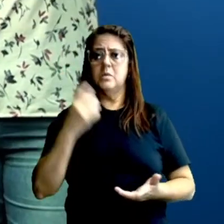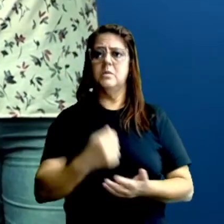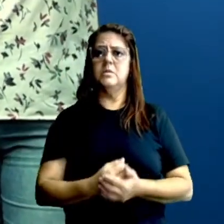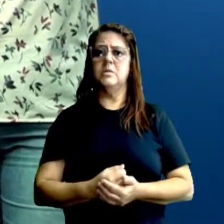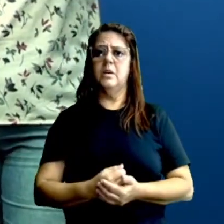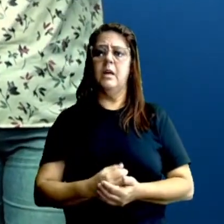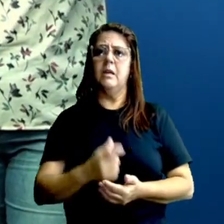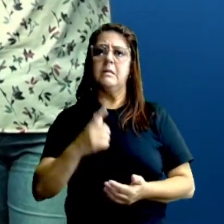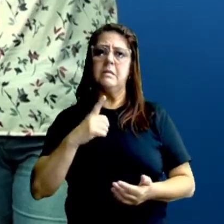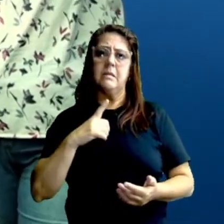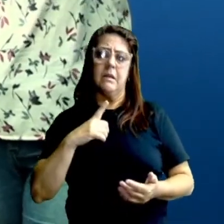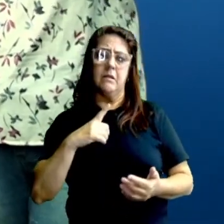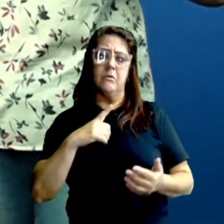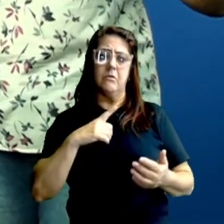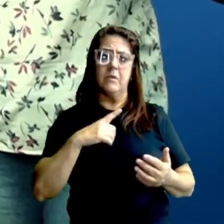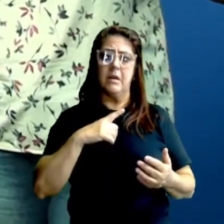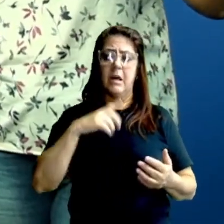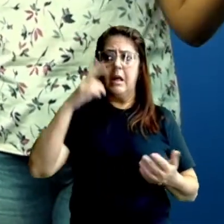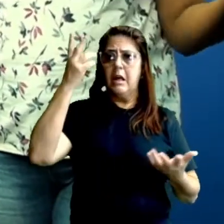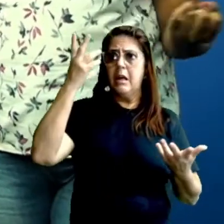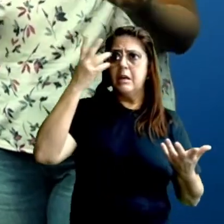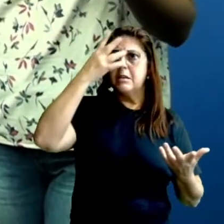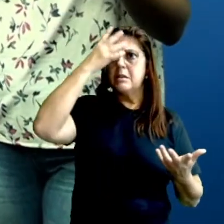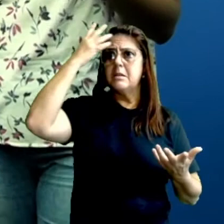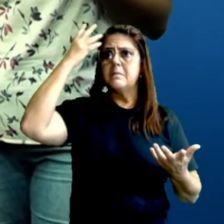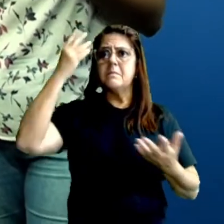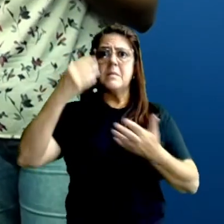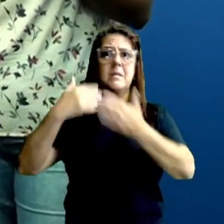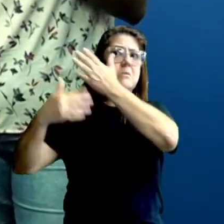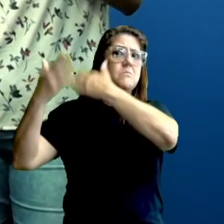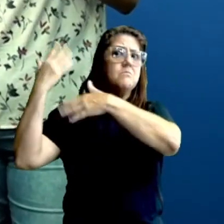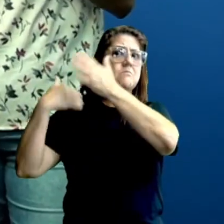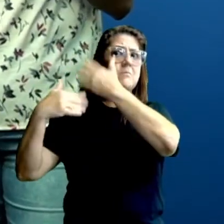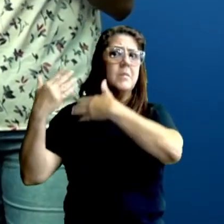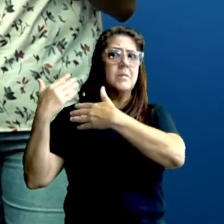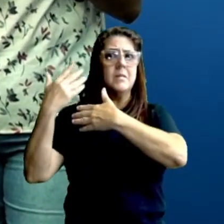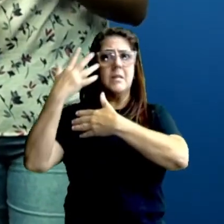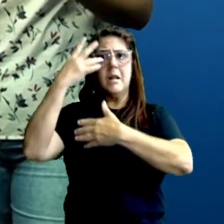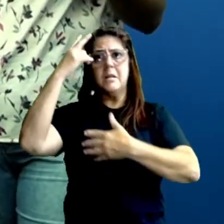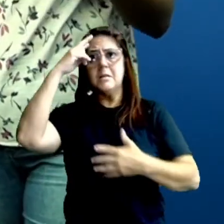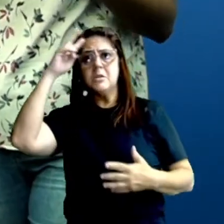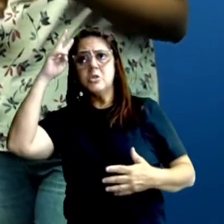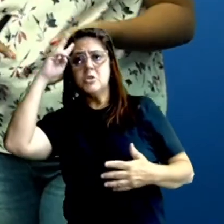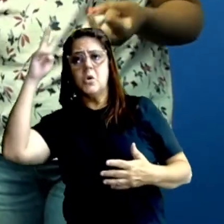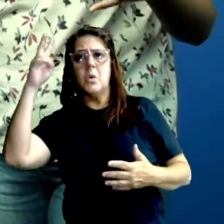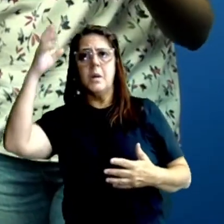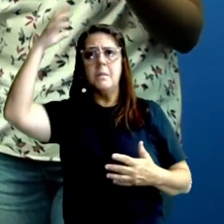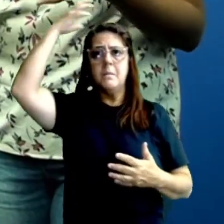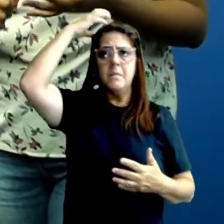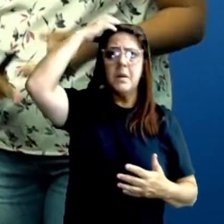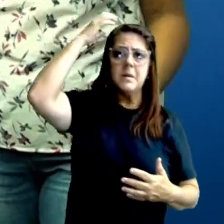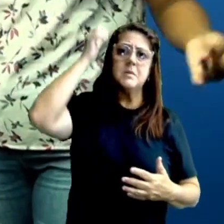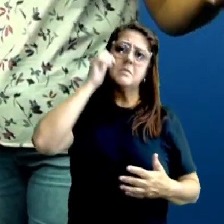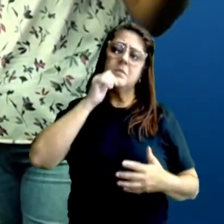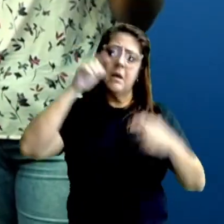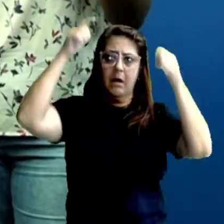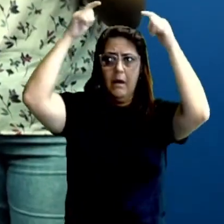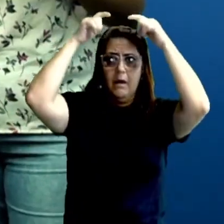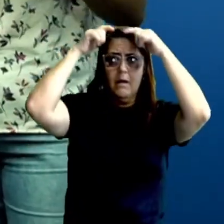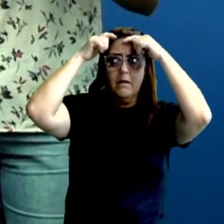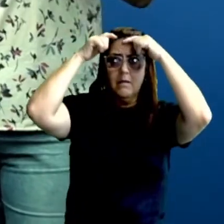trazidos e tendo sido retiradas da sua história da sua cultura gente vieram pessoas que eram Príncipes Reis